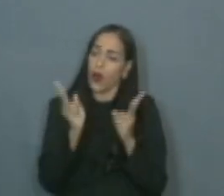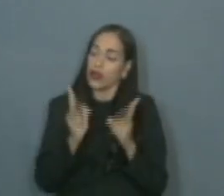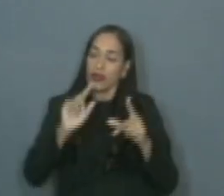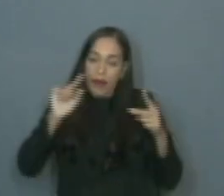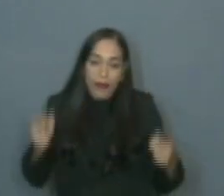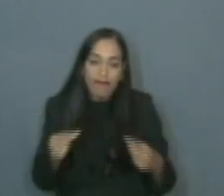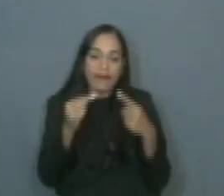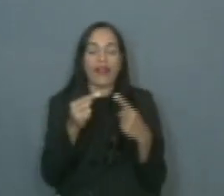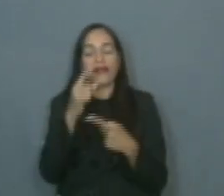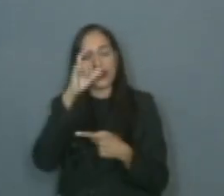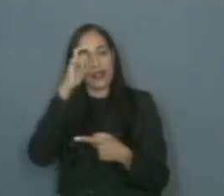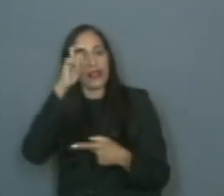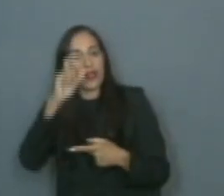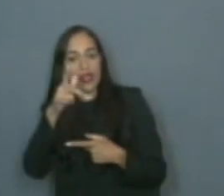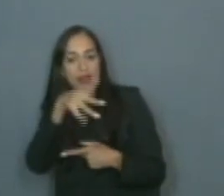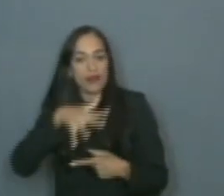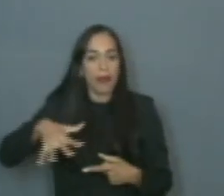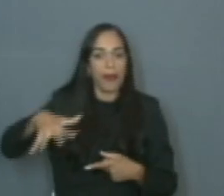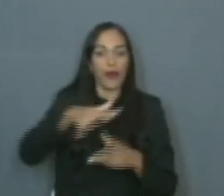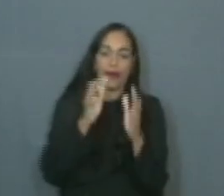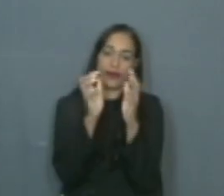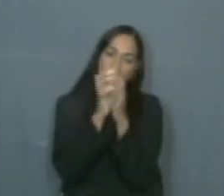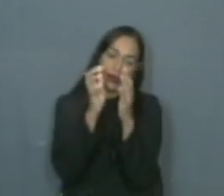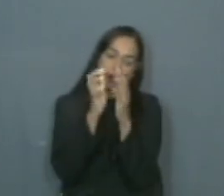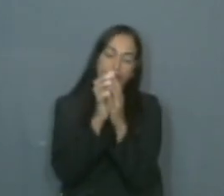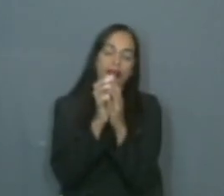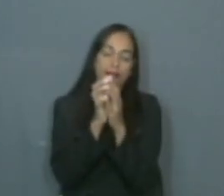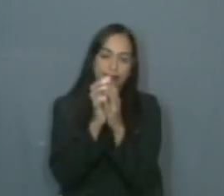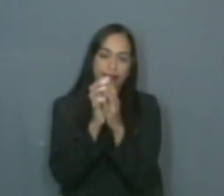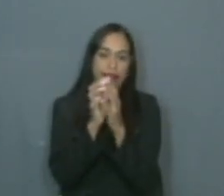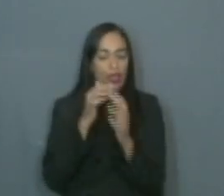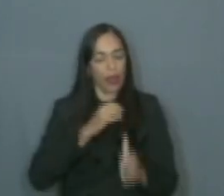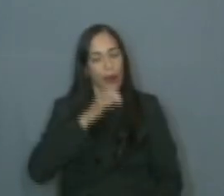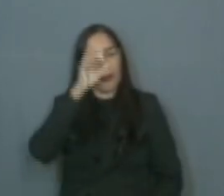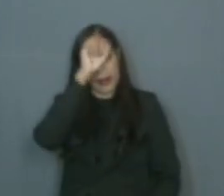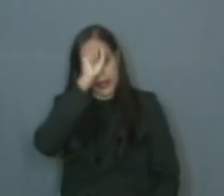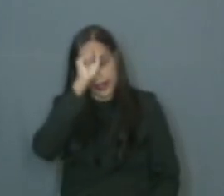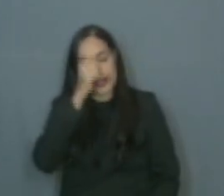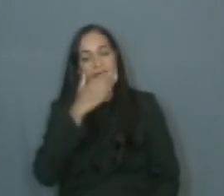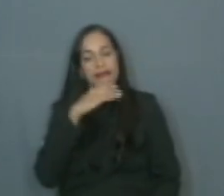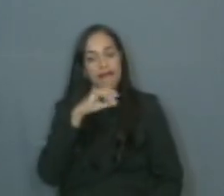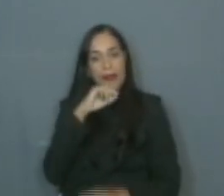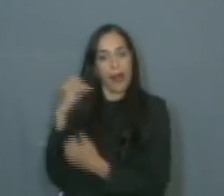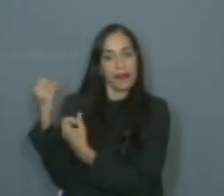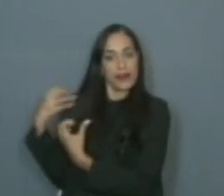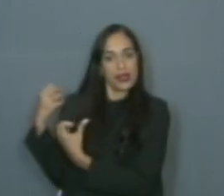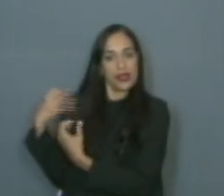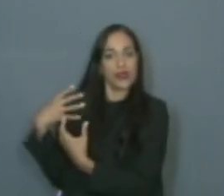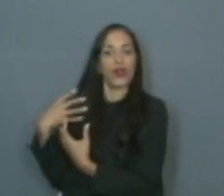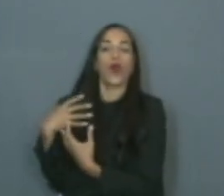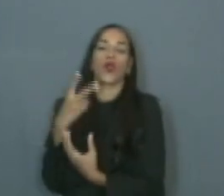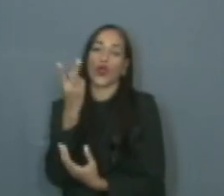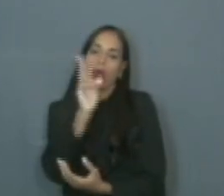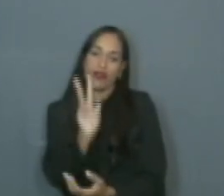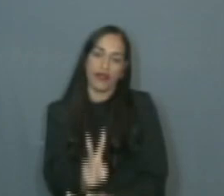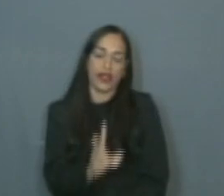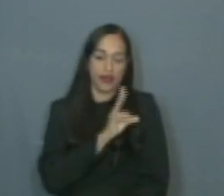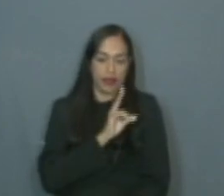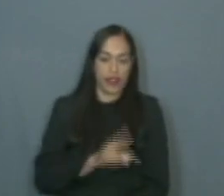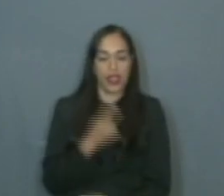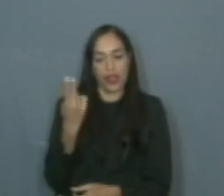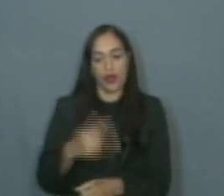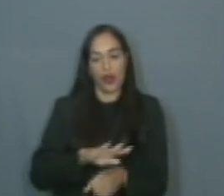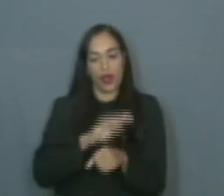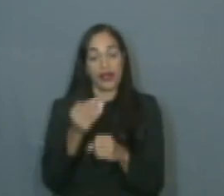defendendo os reais interesses das pessoas. Mas, repito, como aprendi com meu pai, que por 2 vezes foi vereador desta casa e deputado estadual,